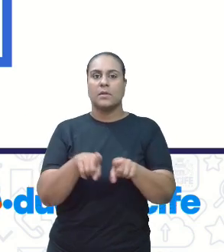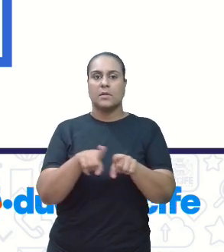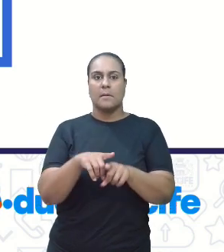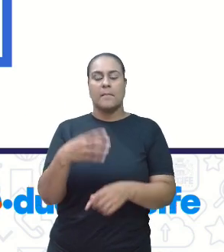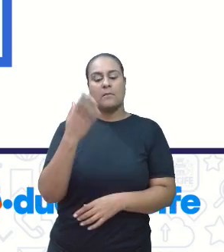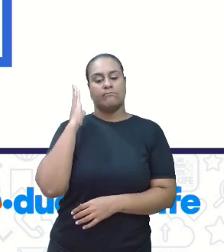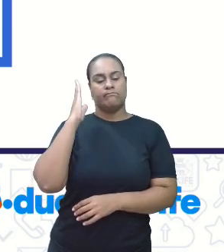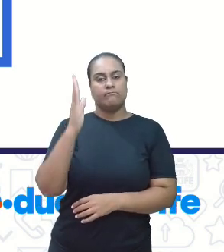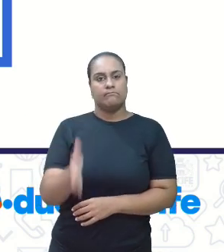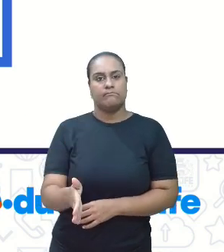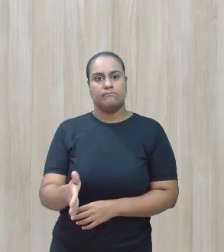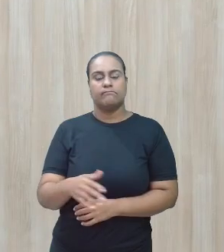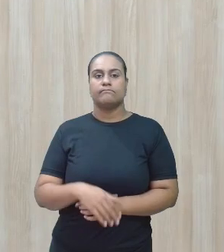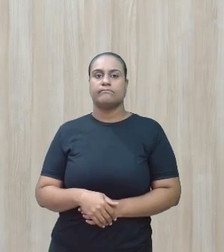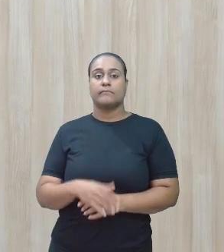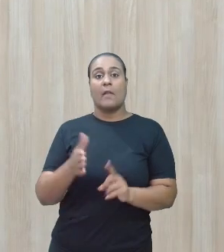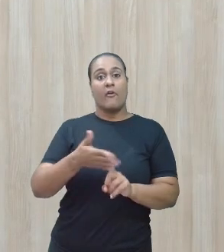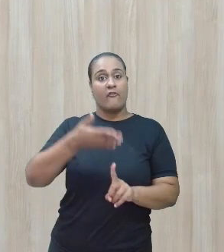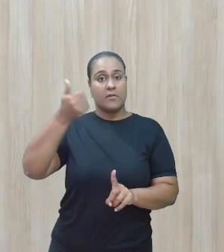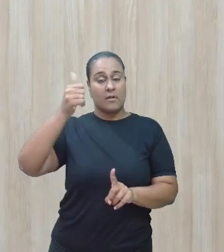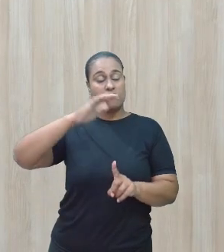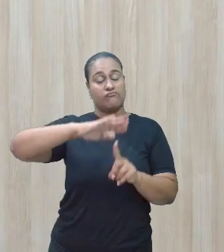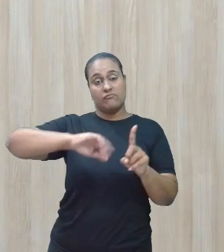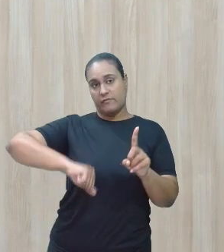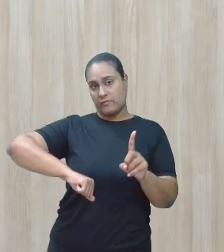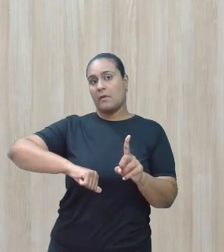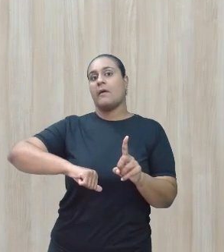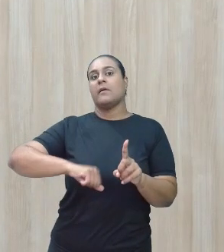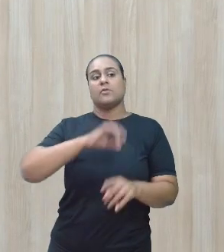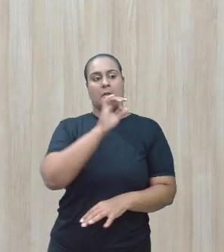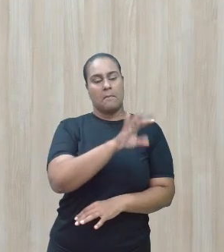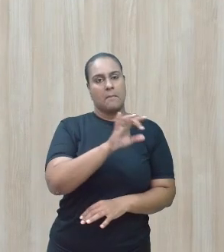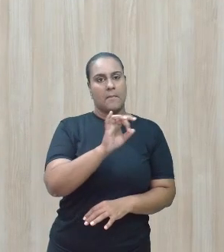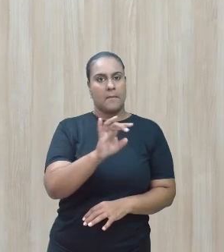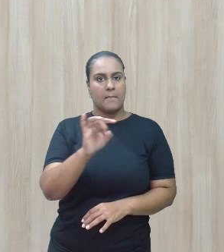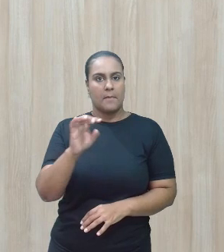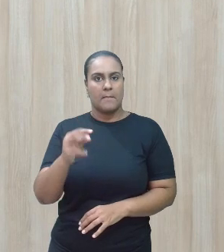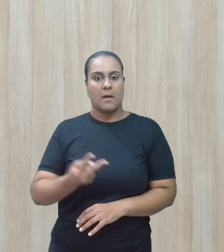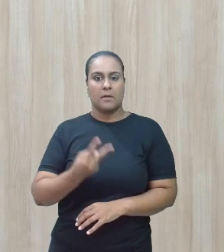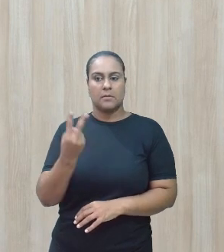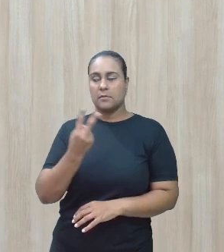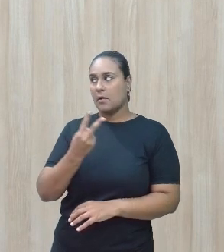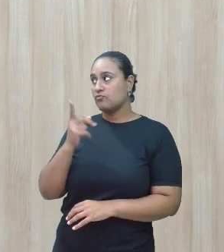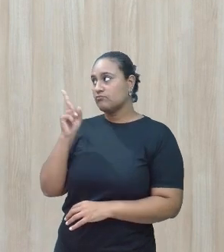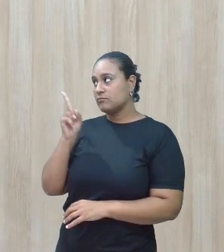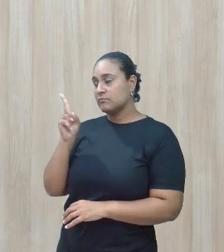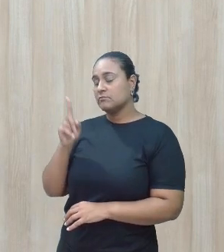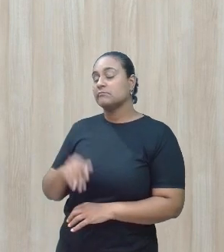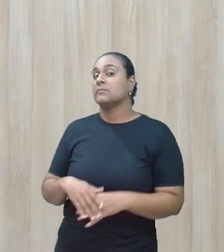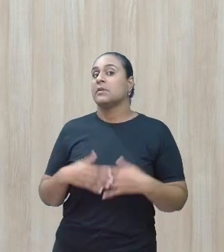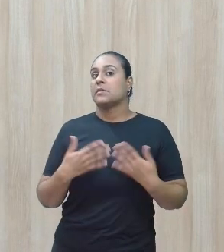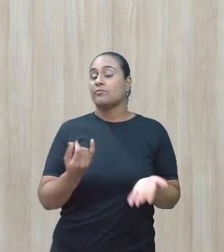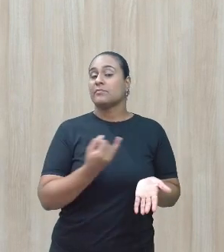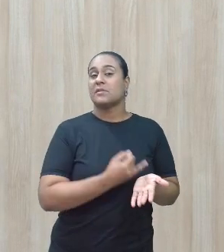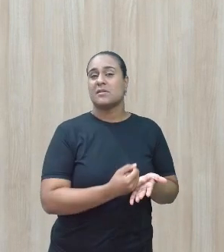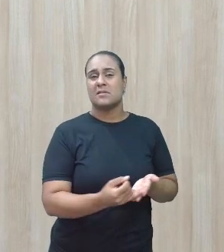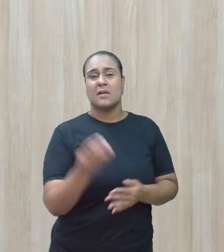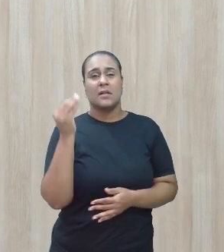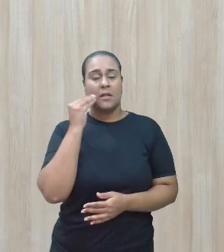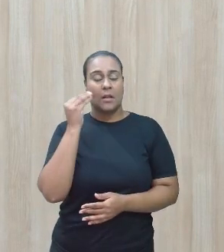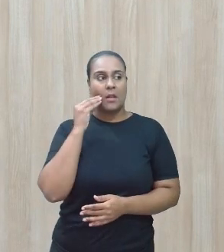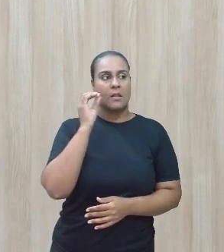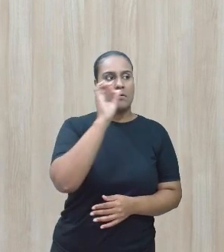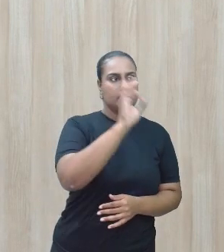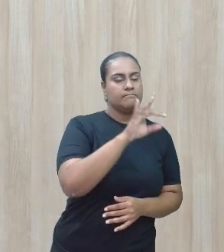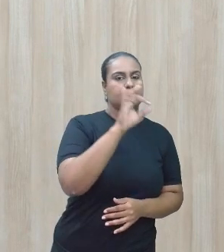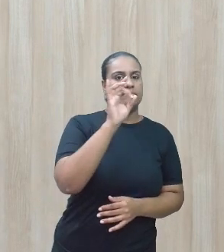A gente falou da vantagem e das desvantagens, tá certo? De cada uma delas, mas eu sugeri que nesse início, tenta de 1 por